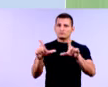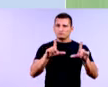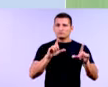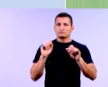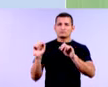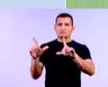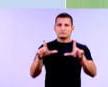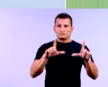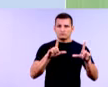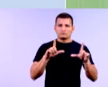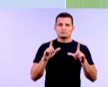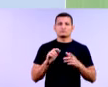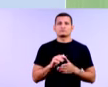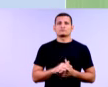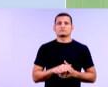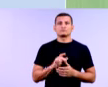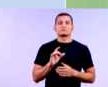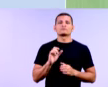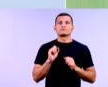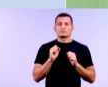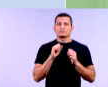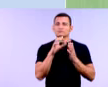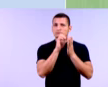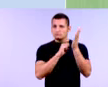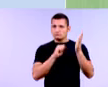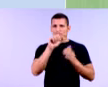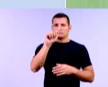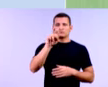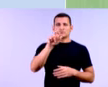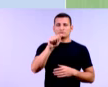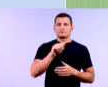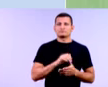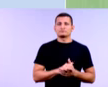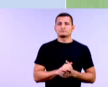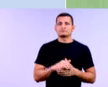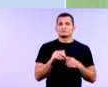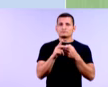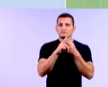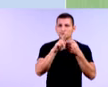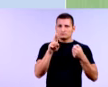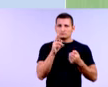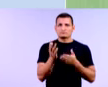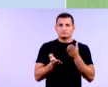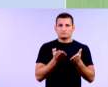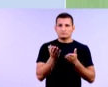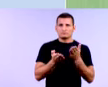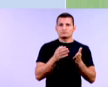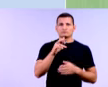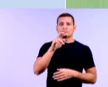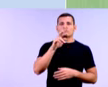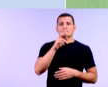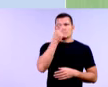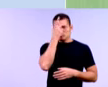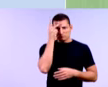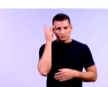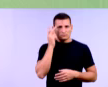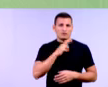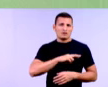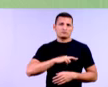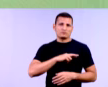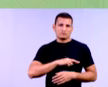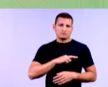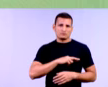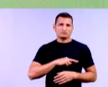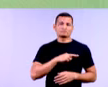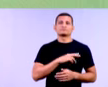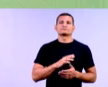Isso aqui é mais por questão de curiosidade. Os pronomes de tratamento e o vocativo para as autoridades religiosas, que vocês podem depois